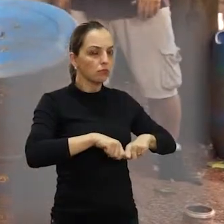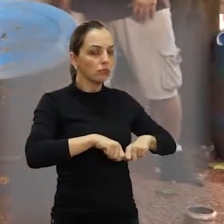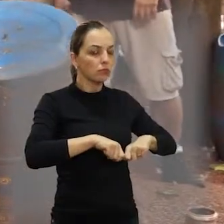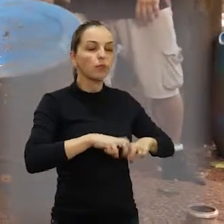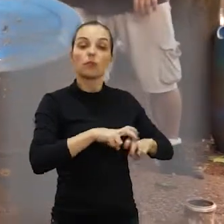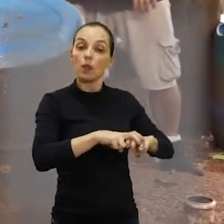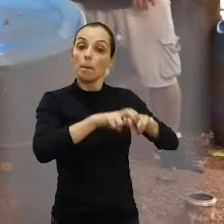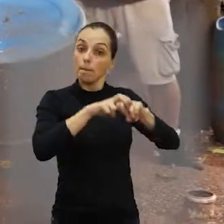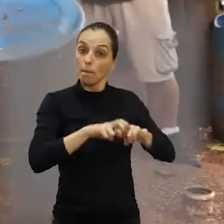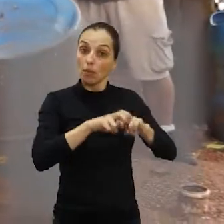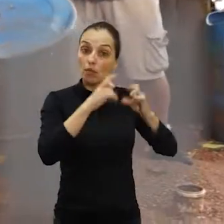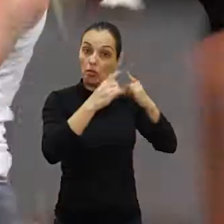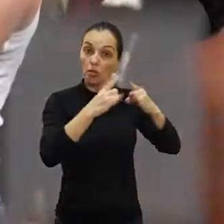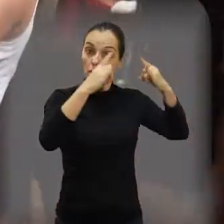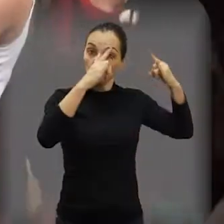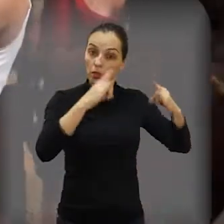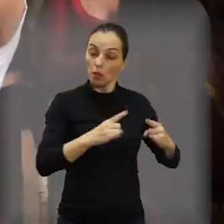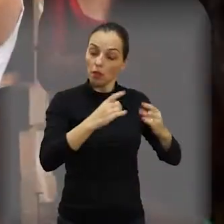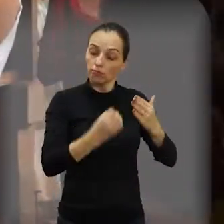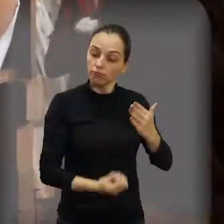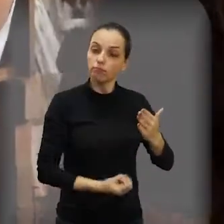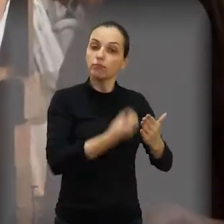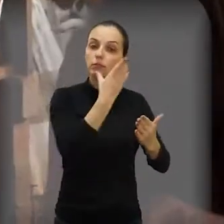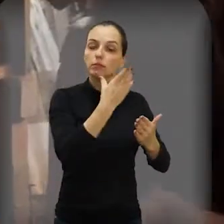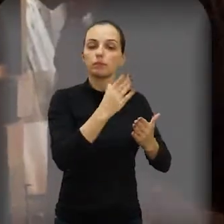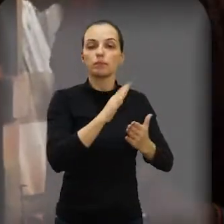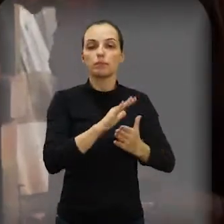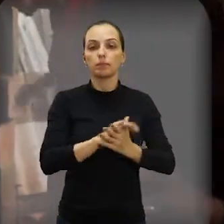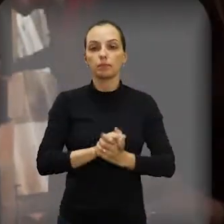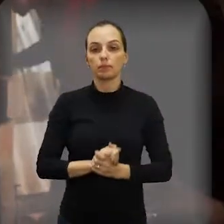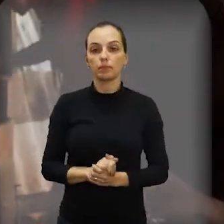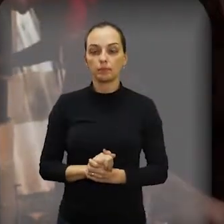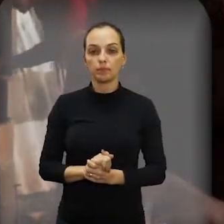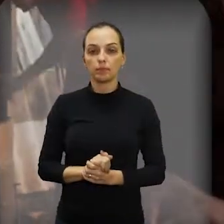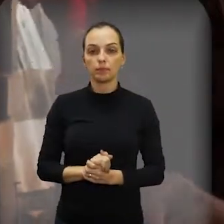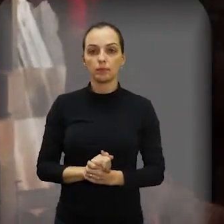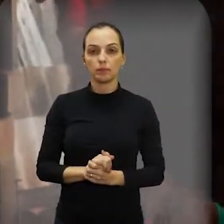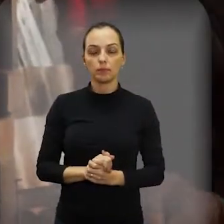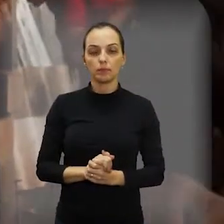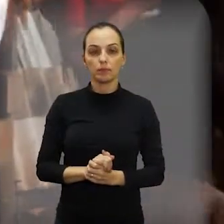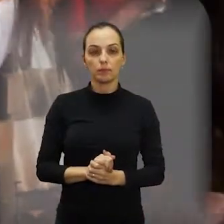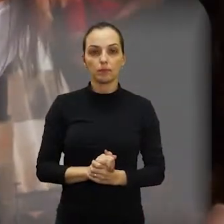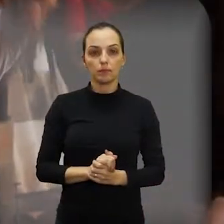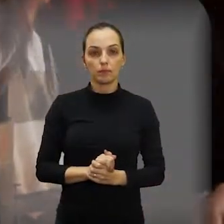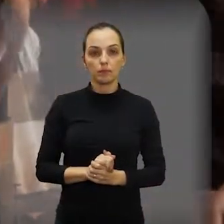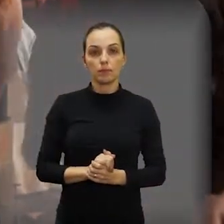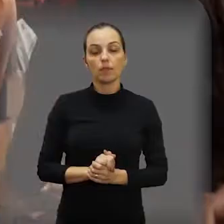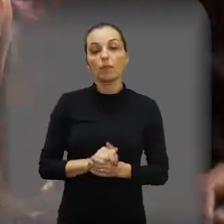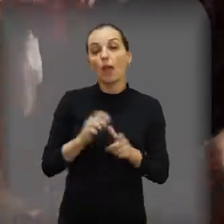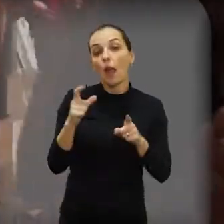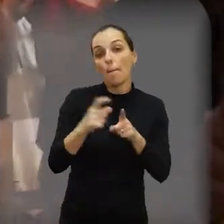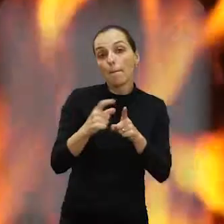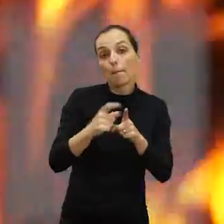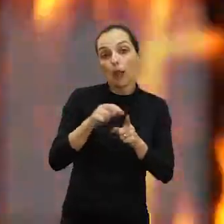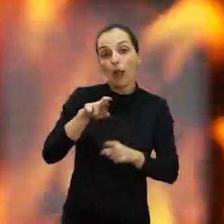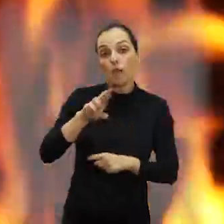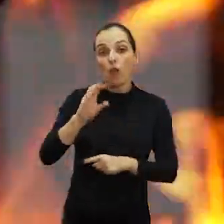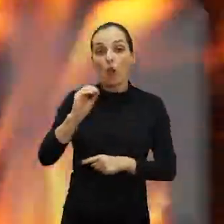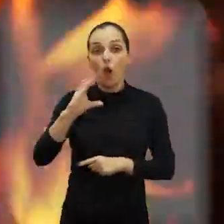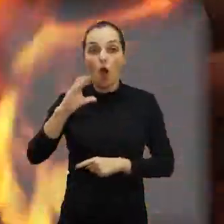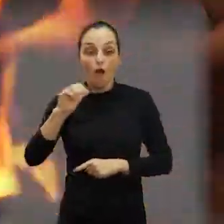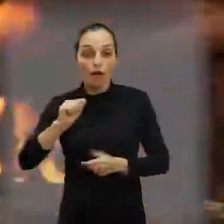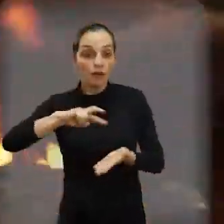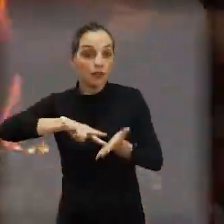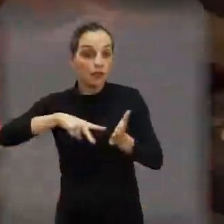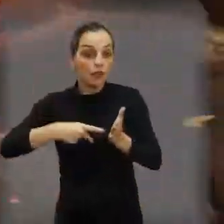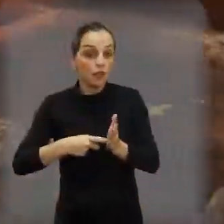eu não poderia fazer algo diferente, né, para essa criançada? E aí, a Roca de Fogo, que é onde você...